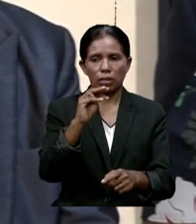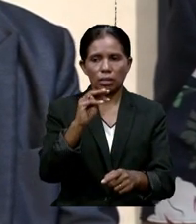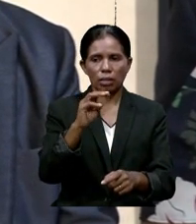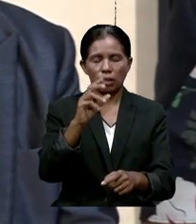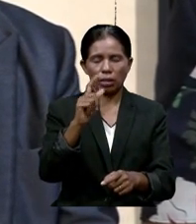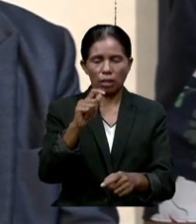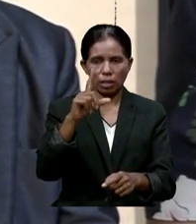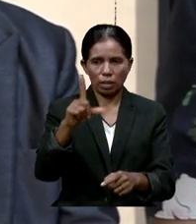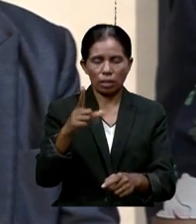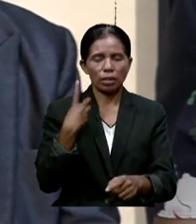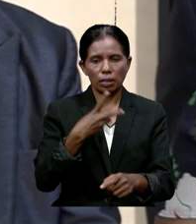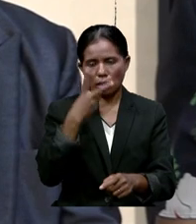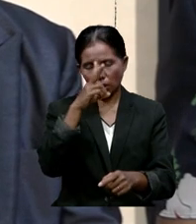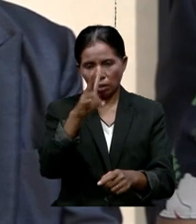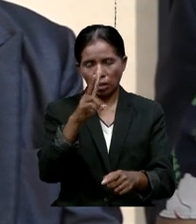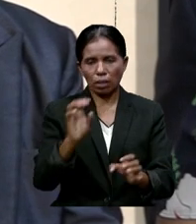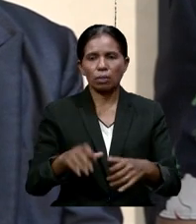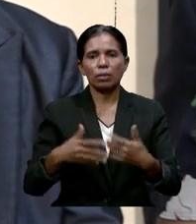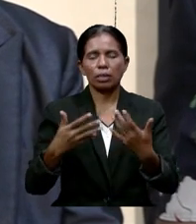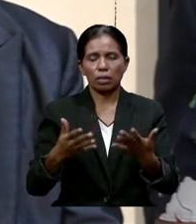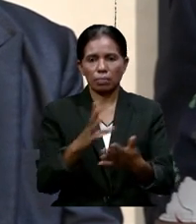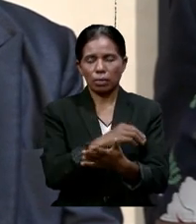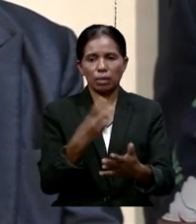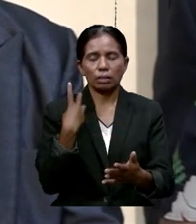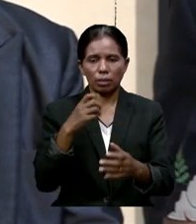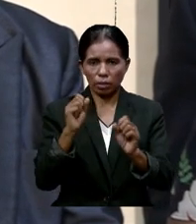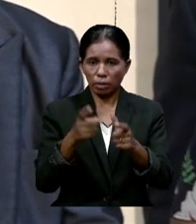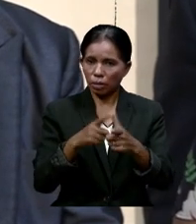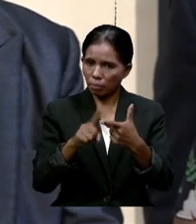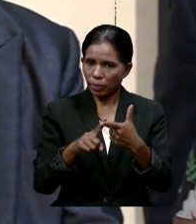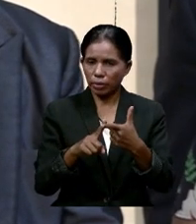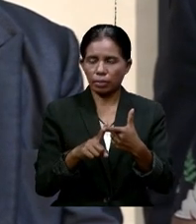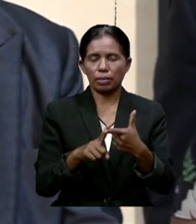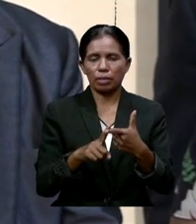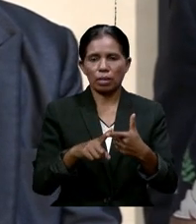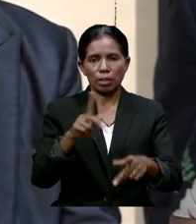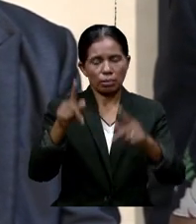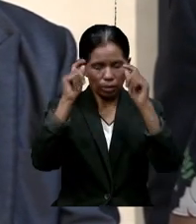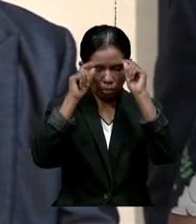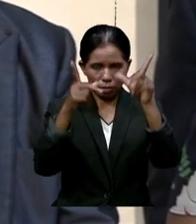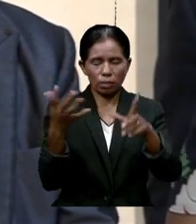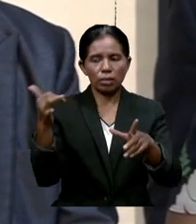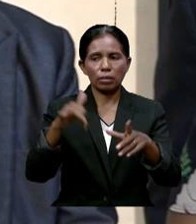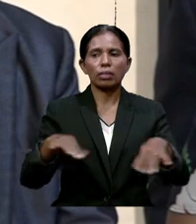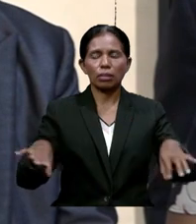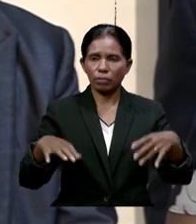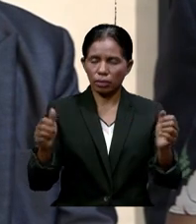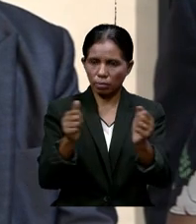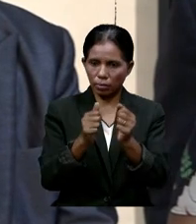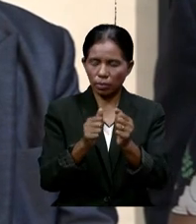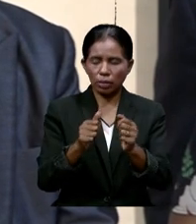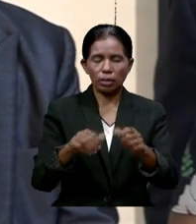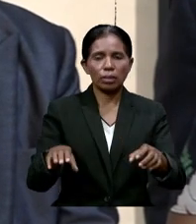INSPTL, para atunone quando depois de Timor-Leste remata ser nia curso e